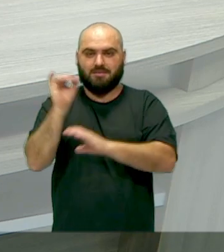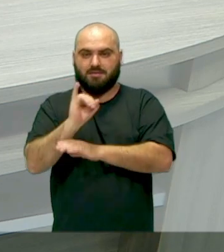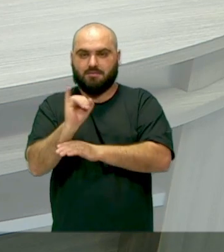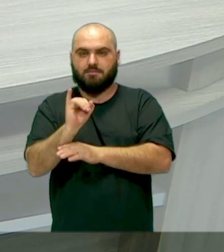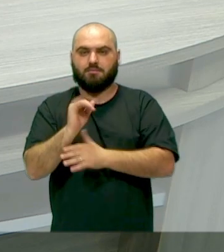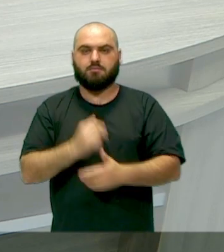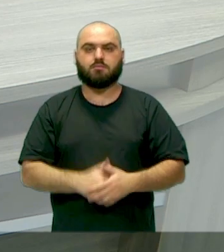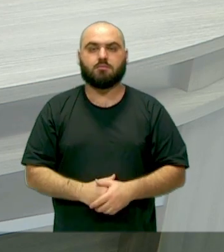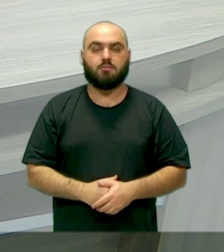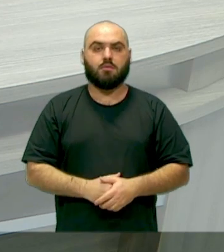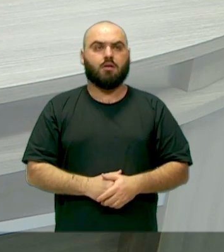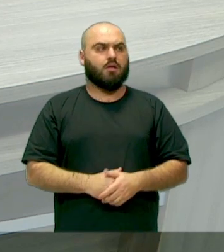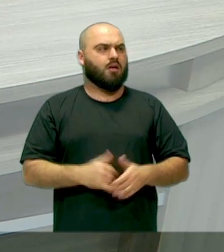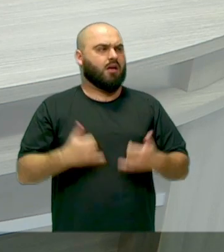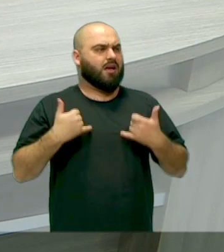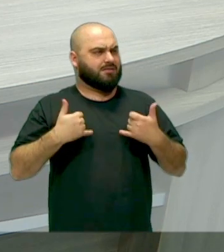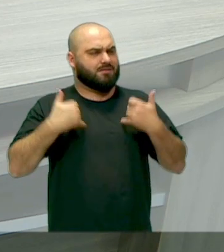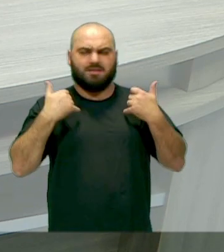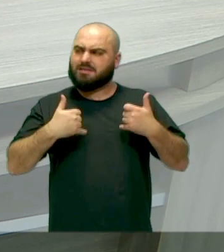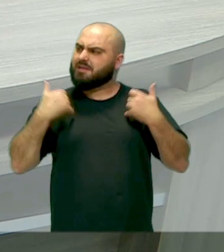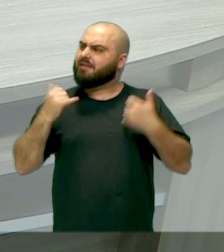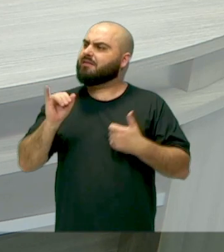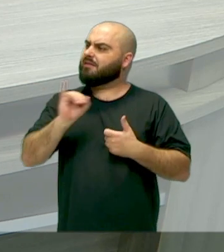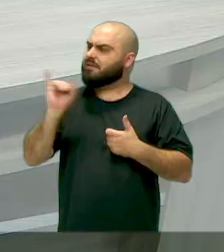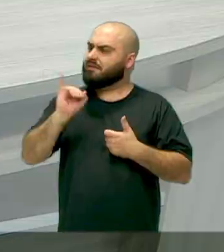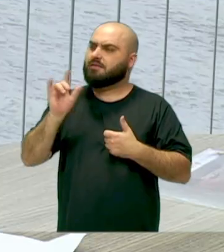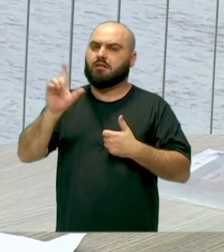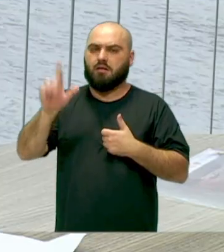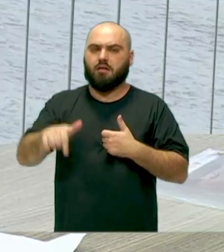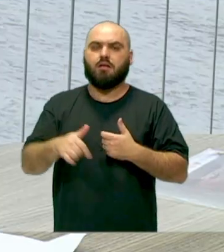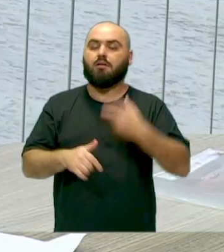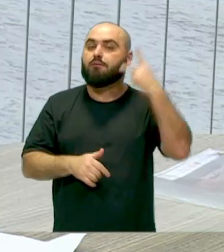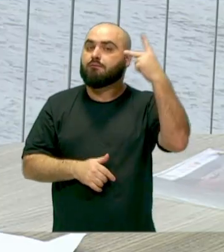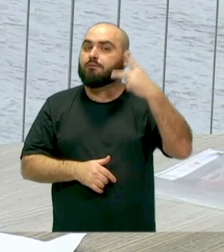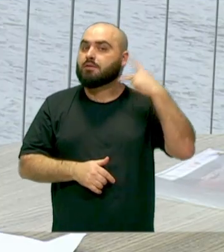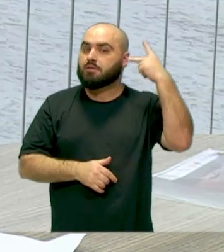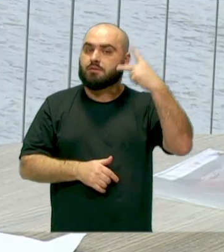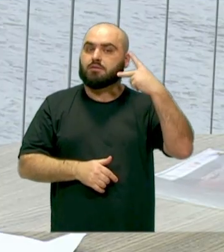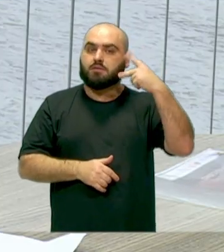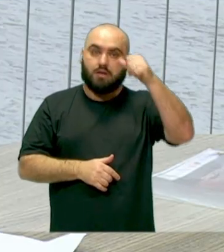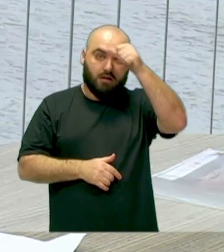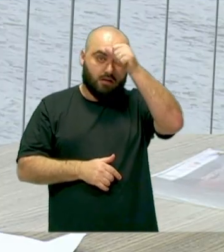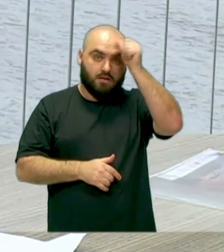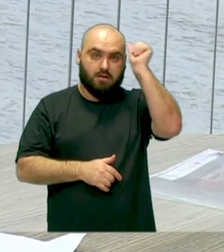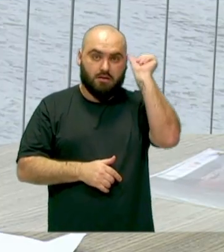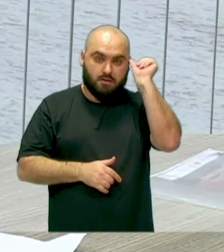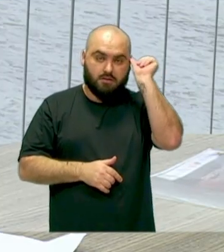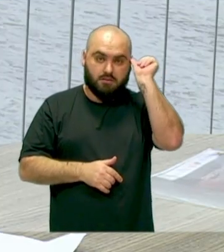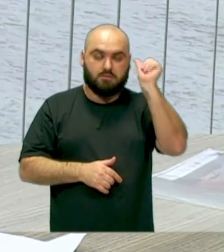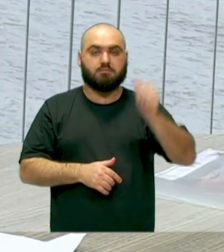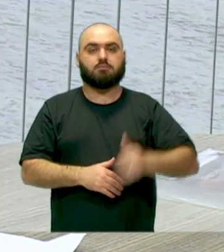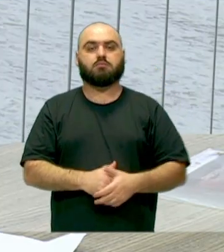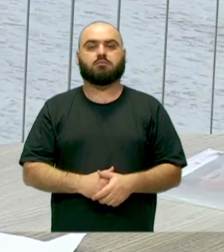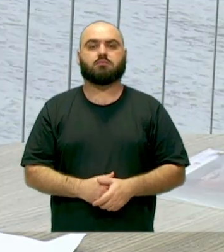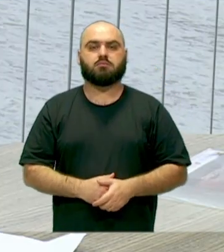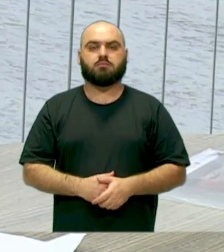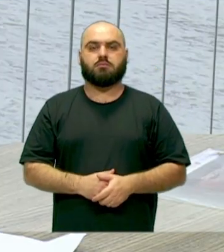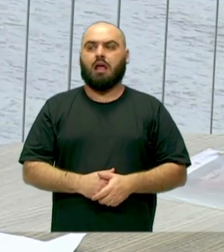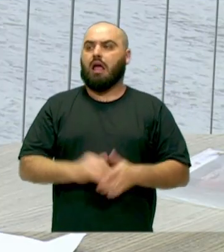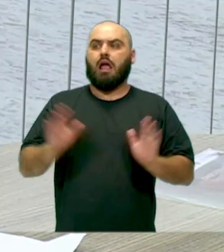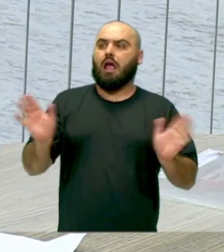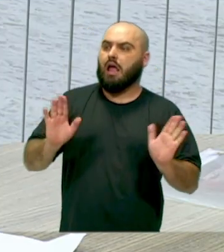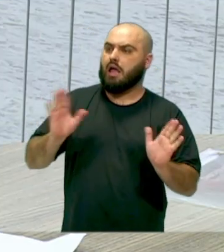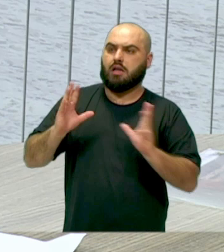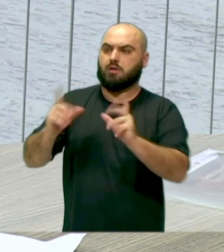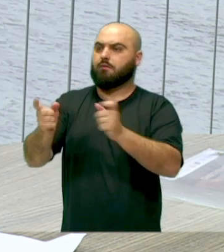pelo aniversário de Itajaí. Foi uma indicação da vereadora Ana Carolina, né? Aí ela, porque todo